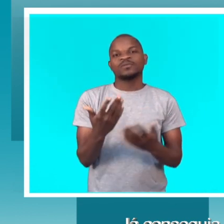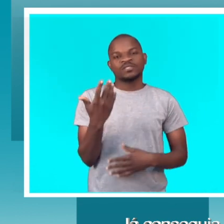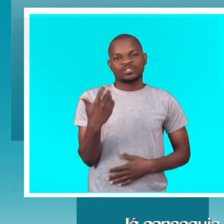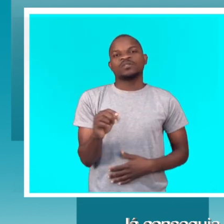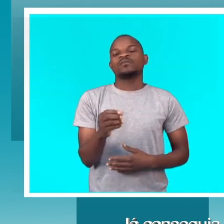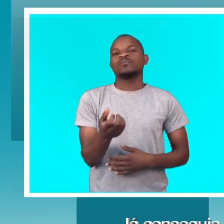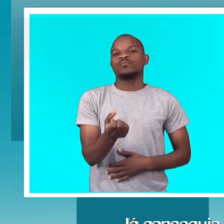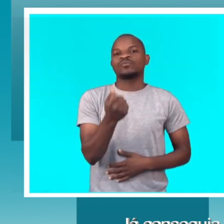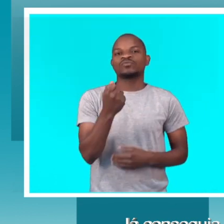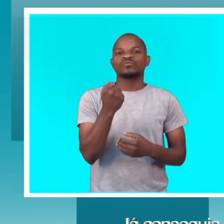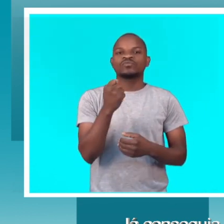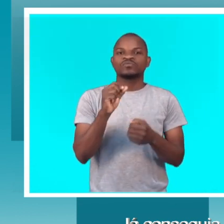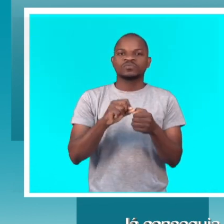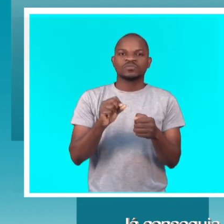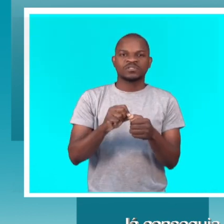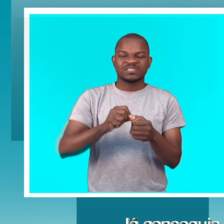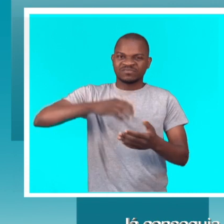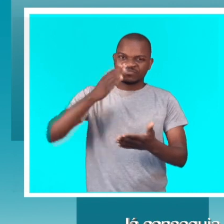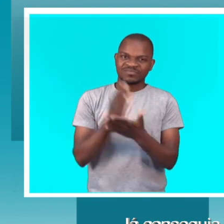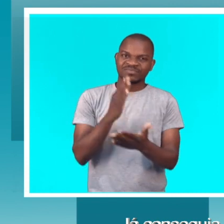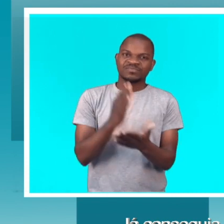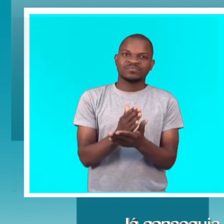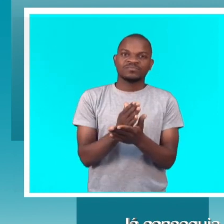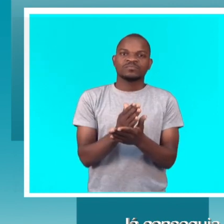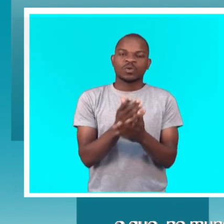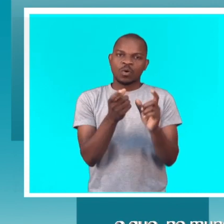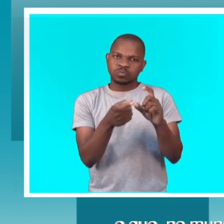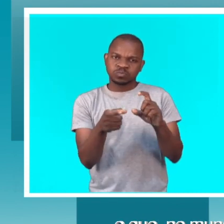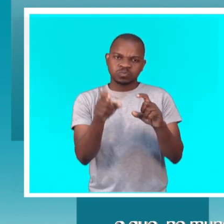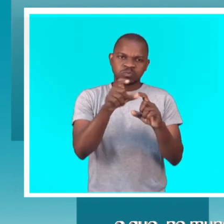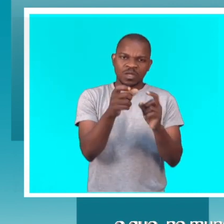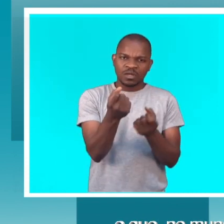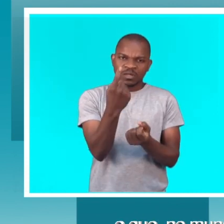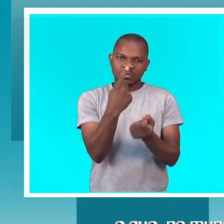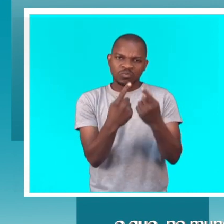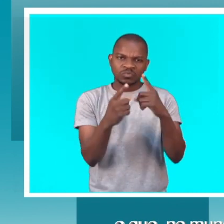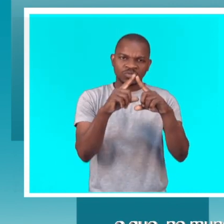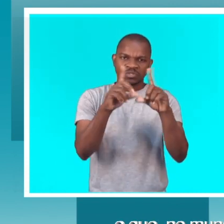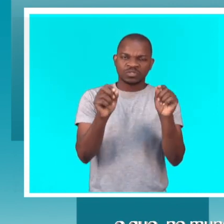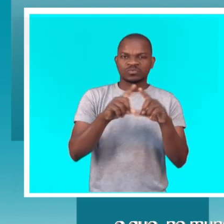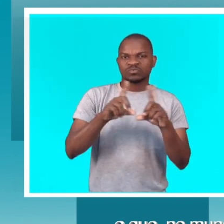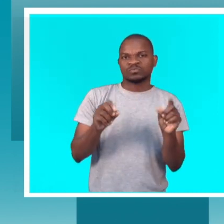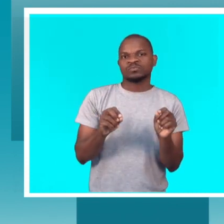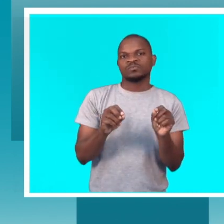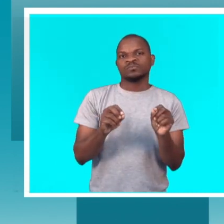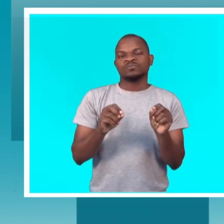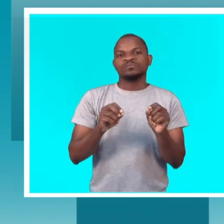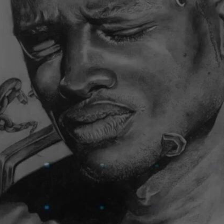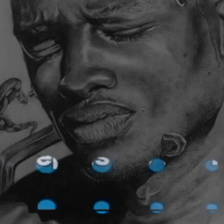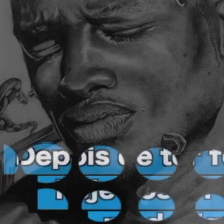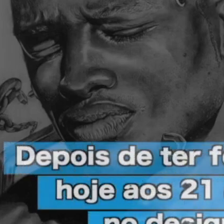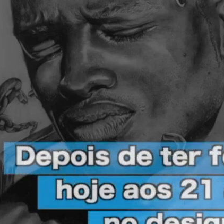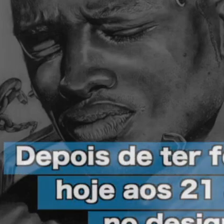implementar, fazer uma realidade aumentada no mundo das artes, chamam-se de arte surrealista.